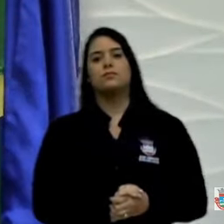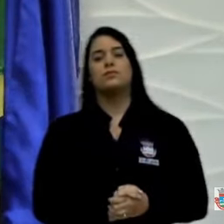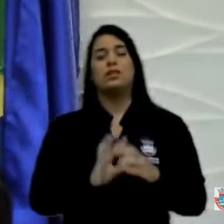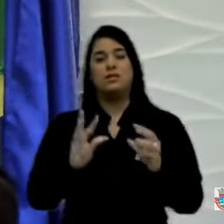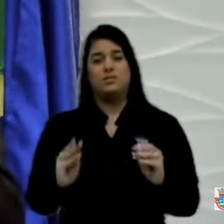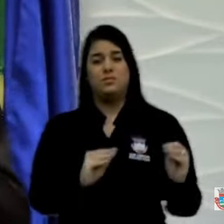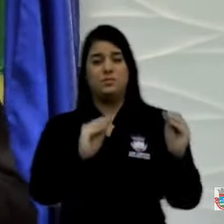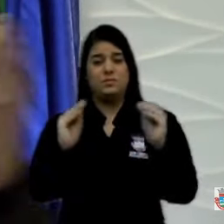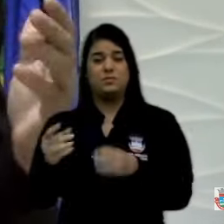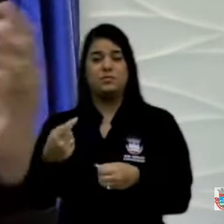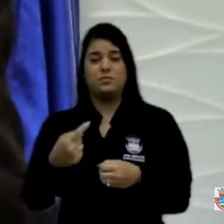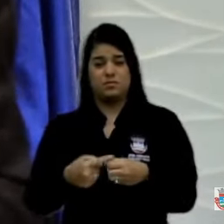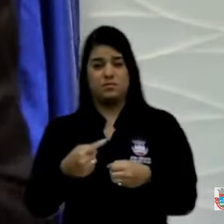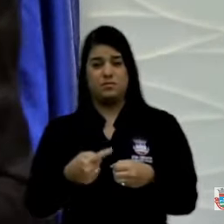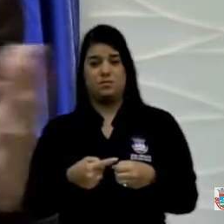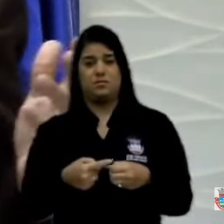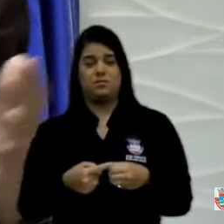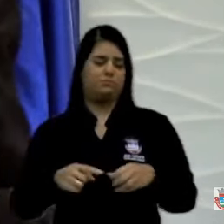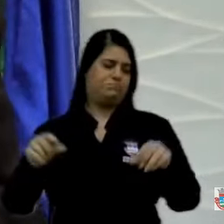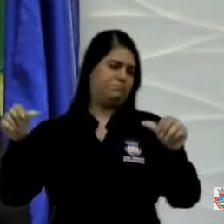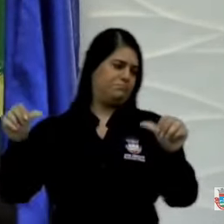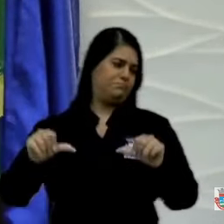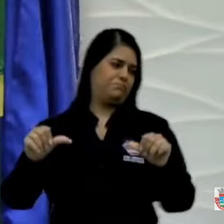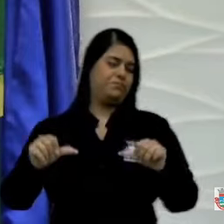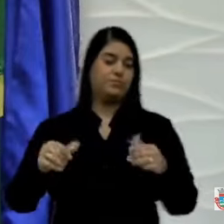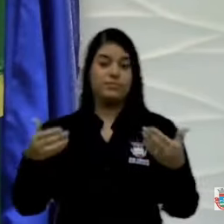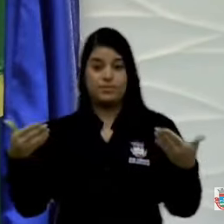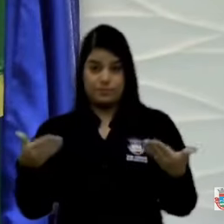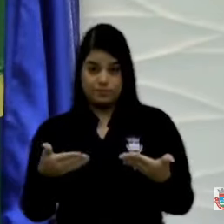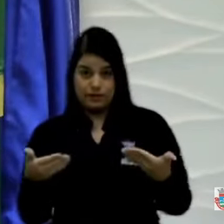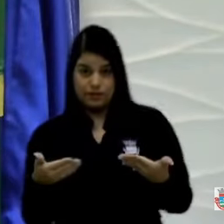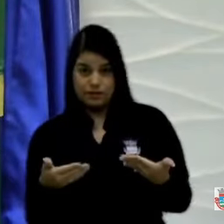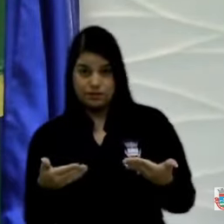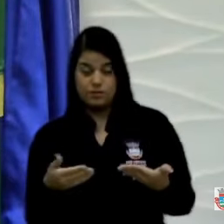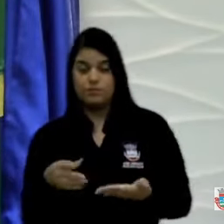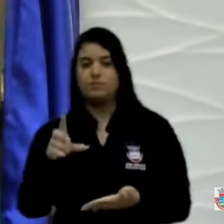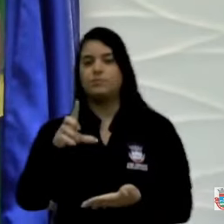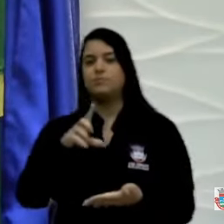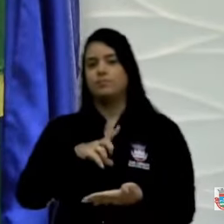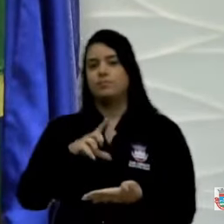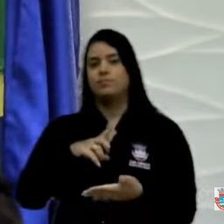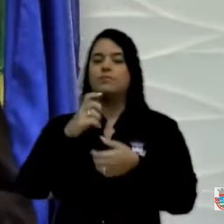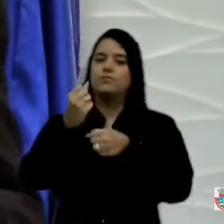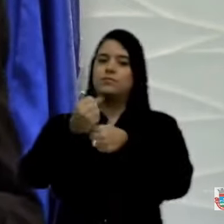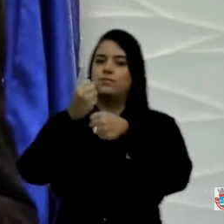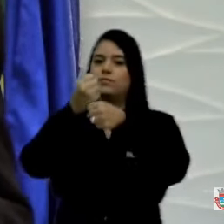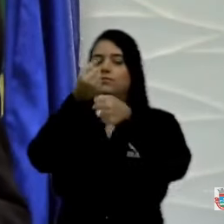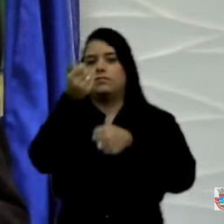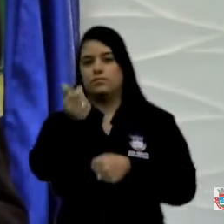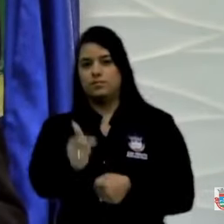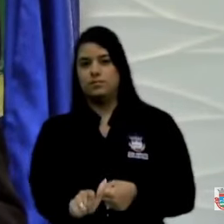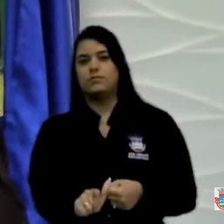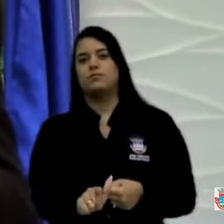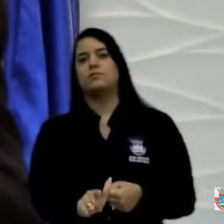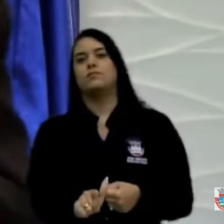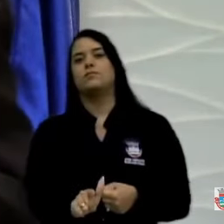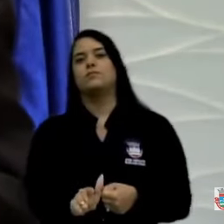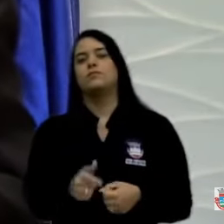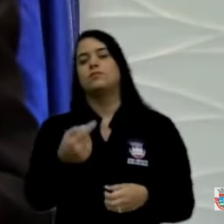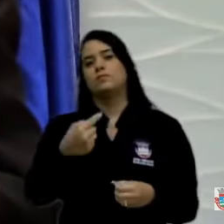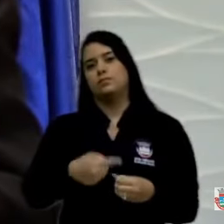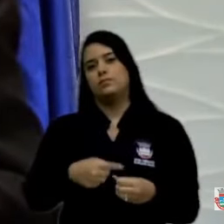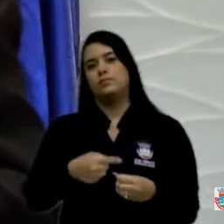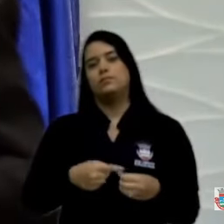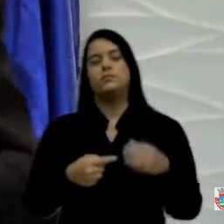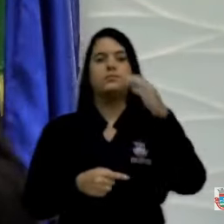o município totalmente destruído. Hoje nós temos a reconstrução do nosso